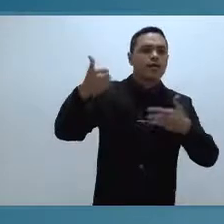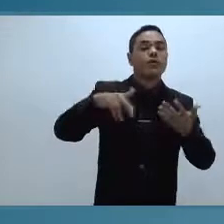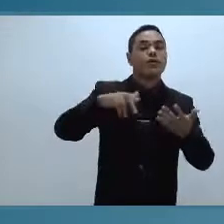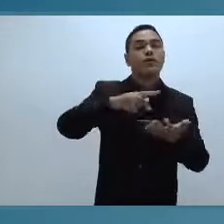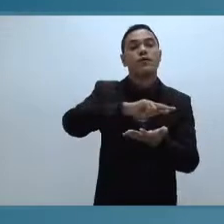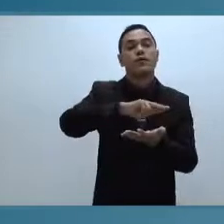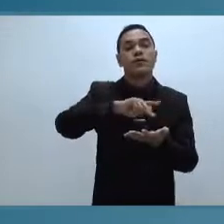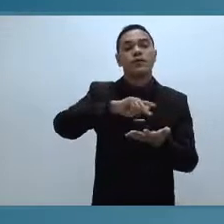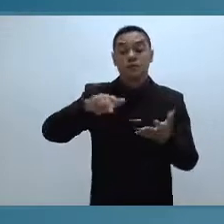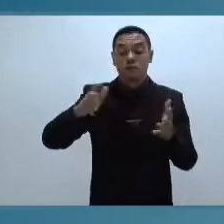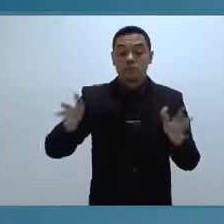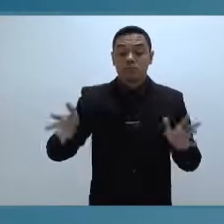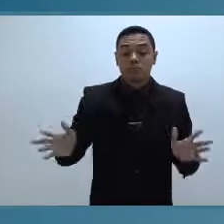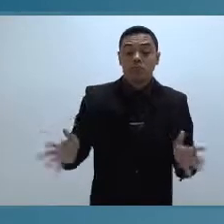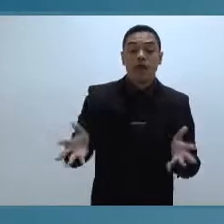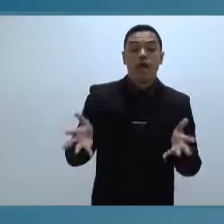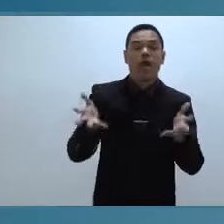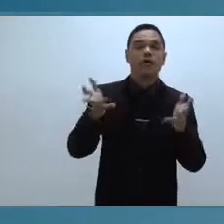eletroestimulação.